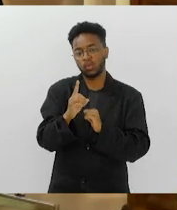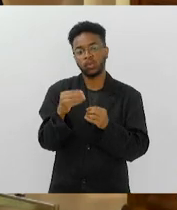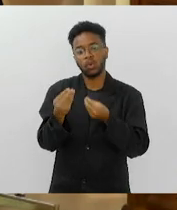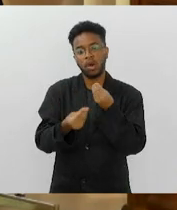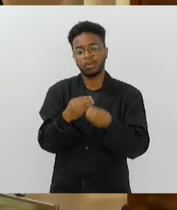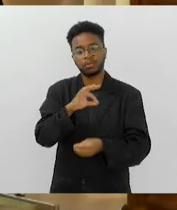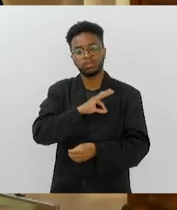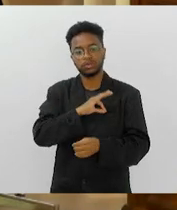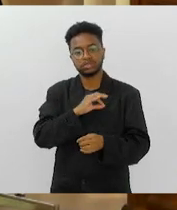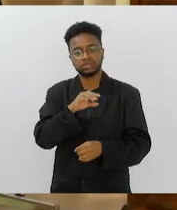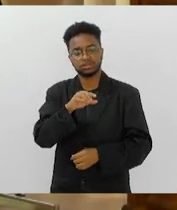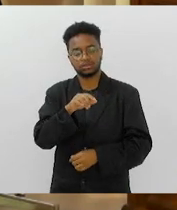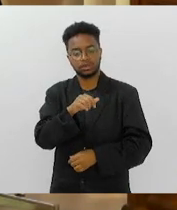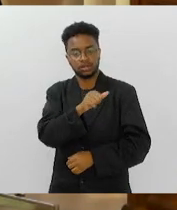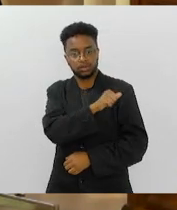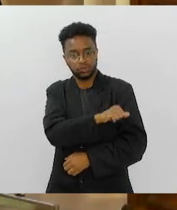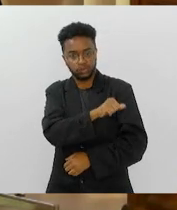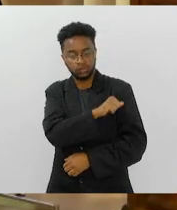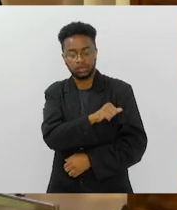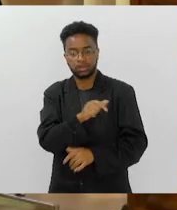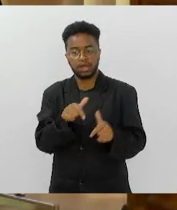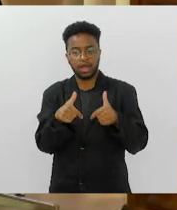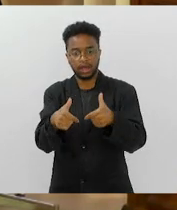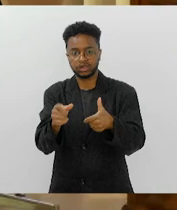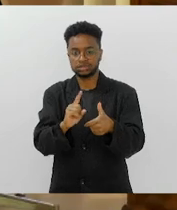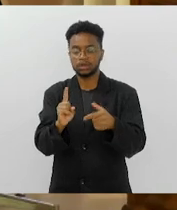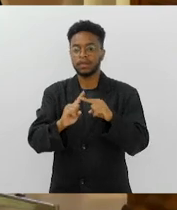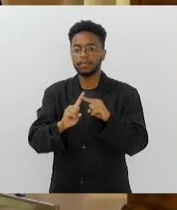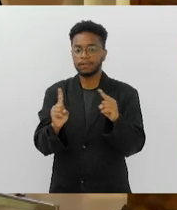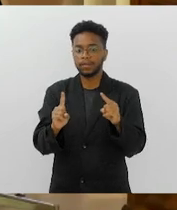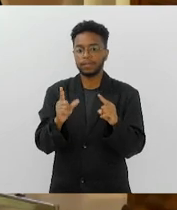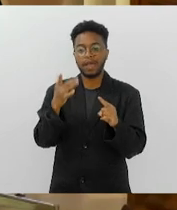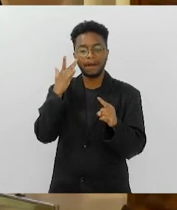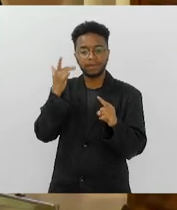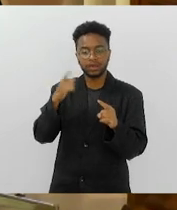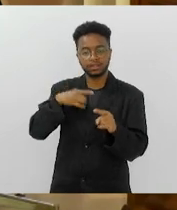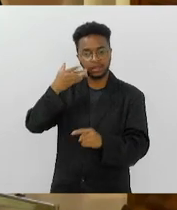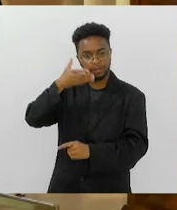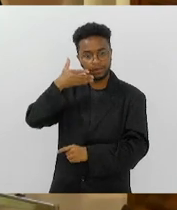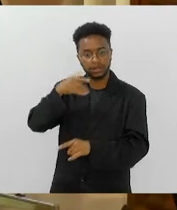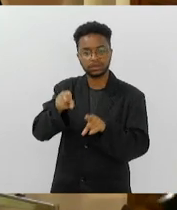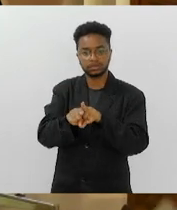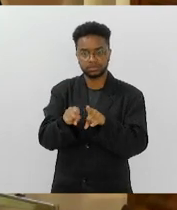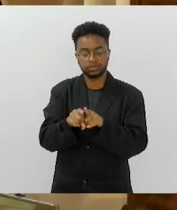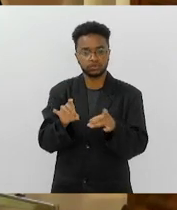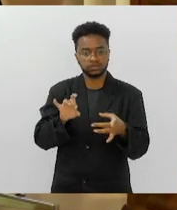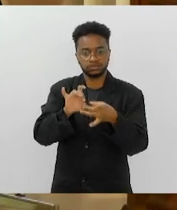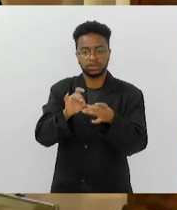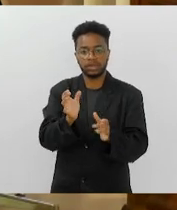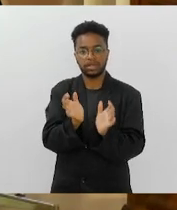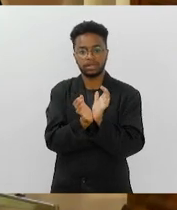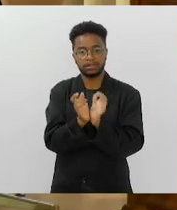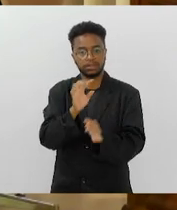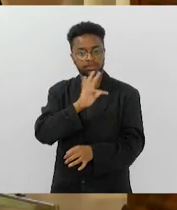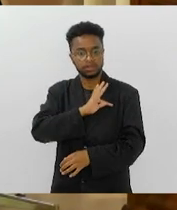feito, né? Está previsto para amanhã a nossa palestra, amanhã de manhã, pela nossa equipe técnica, mas